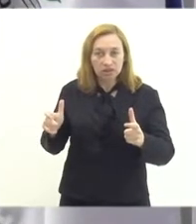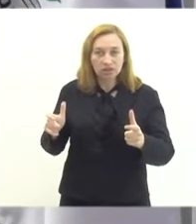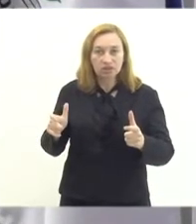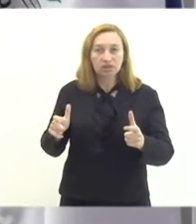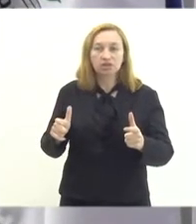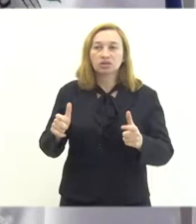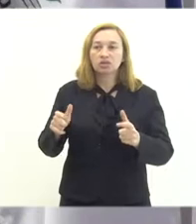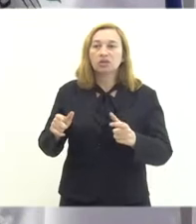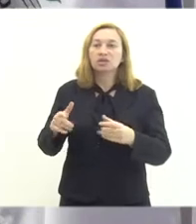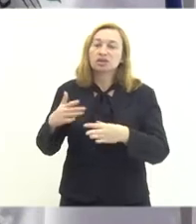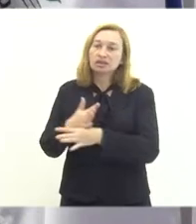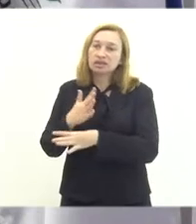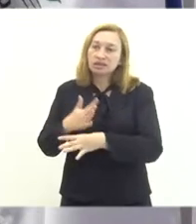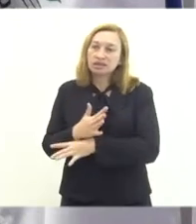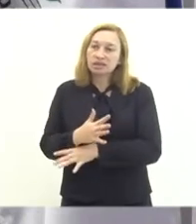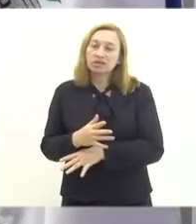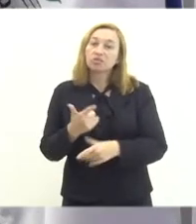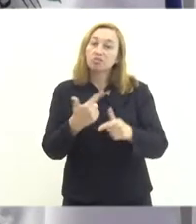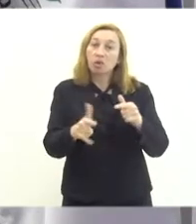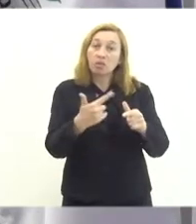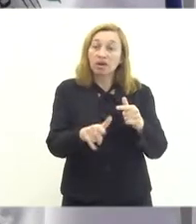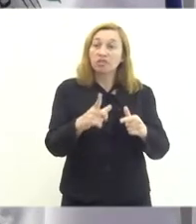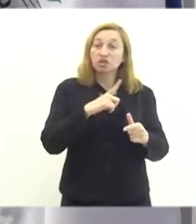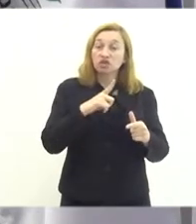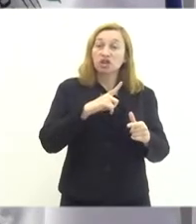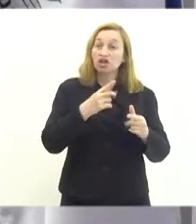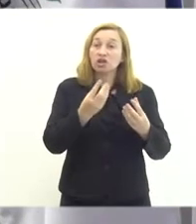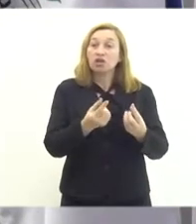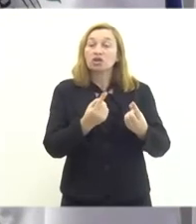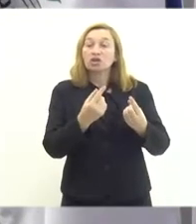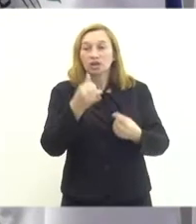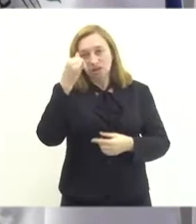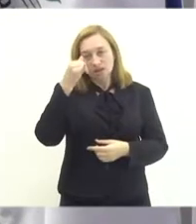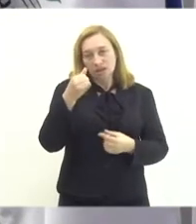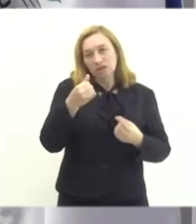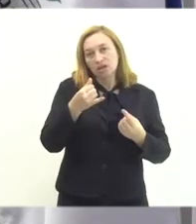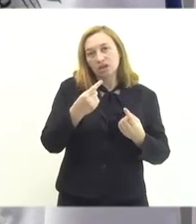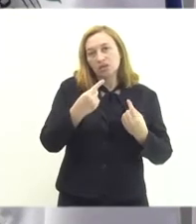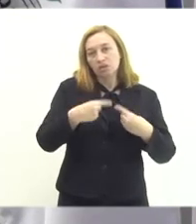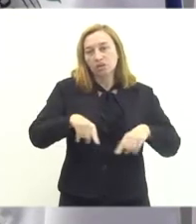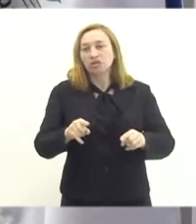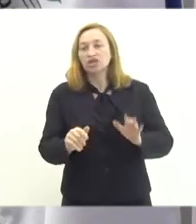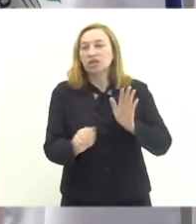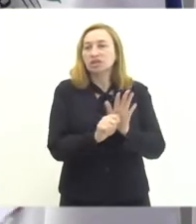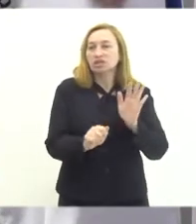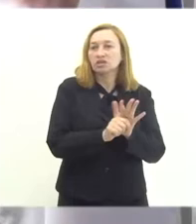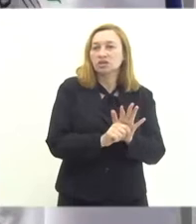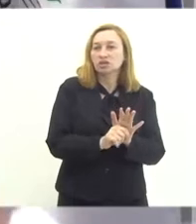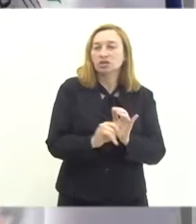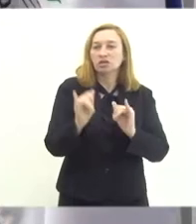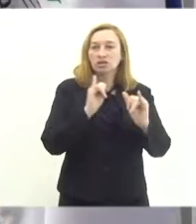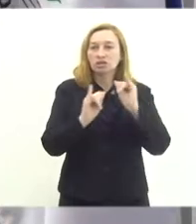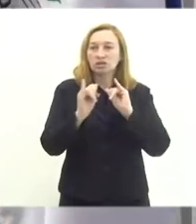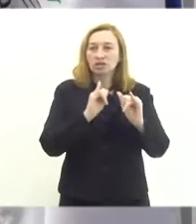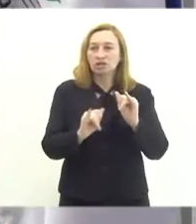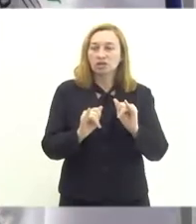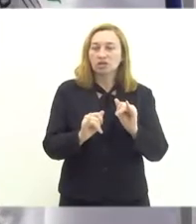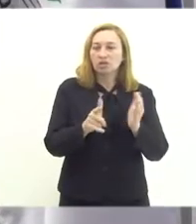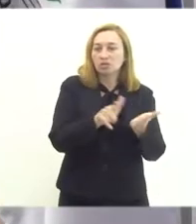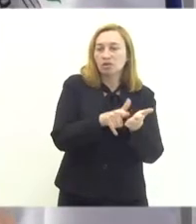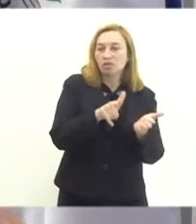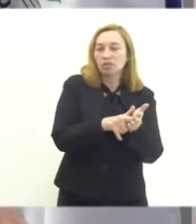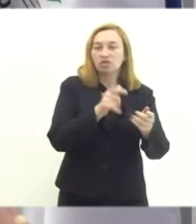grandes centros urbanos têm enfrentado sérios problemas com combate às drogas segundo noticiado pelo foro de São Paulo